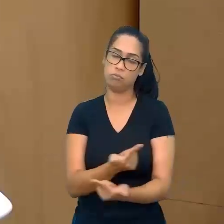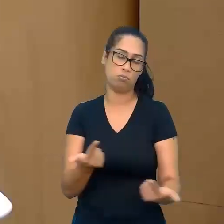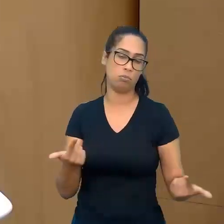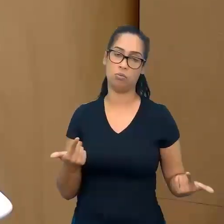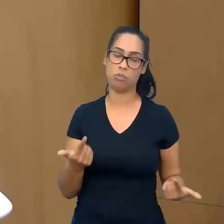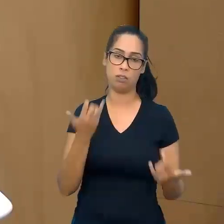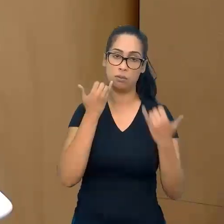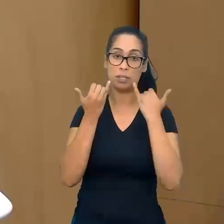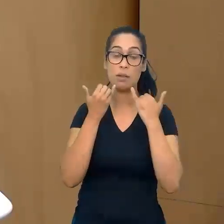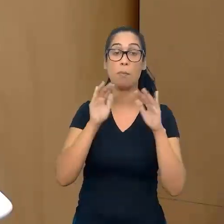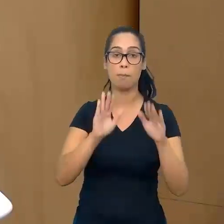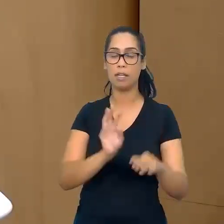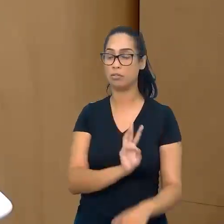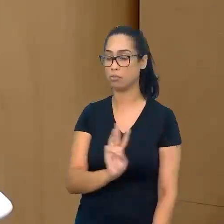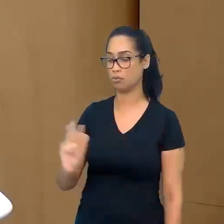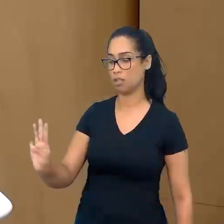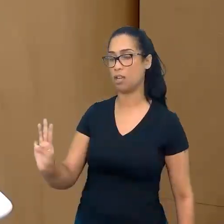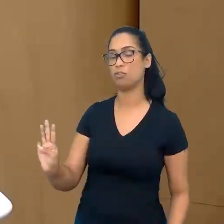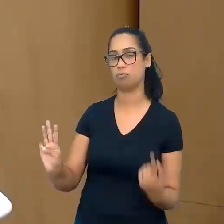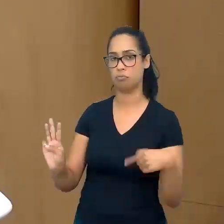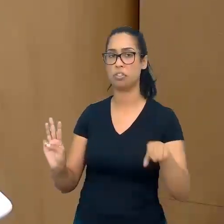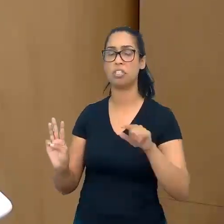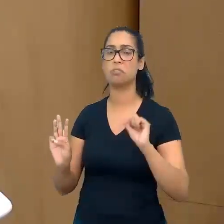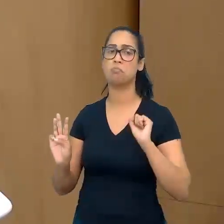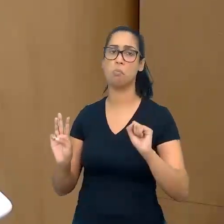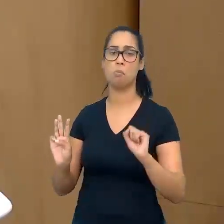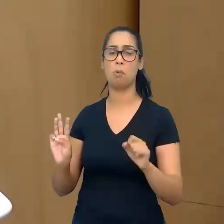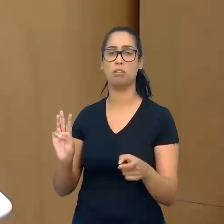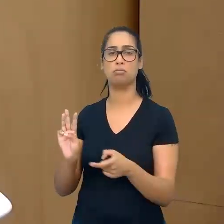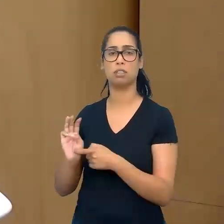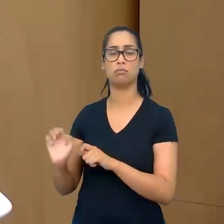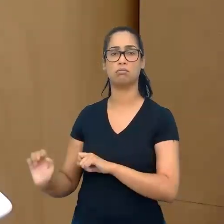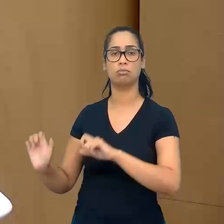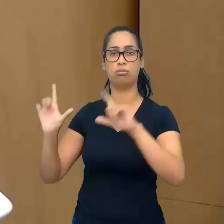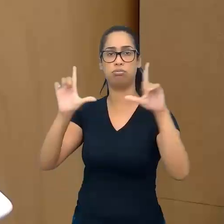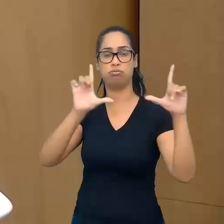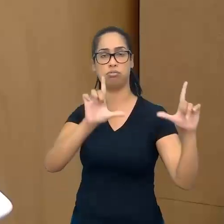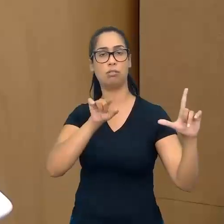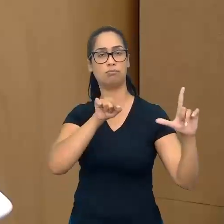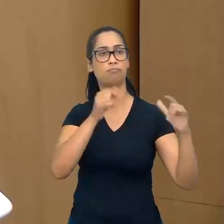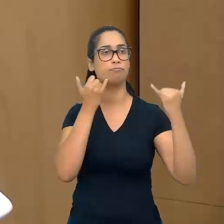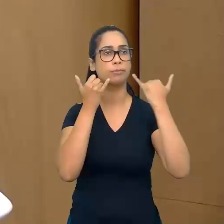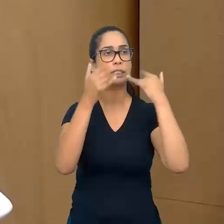é sempre importante é consultar ali o site da efap tem essas informações